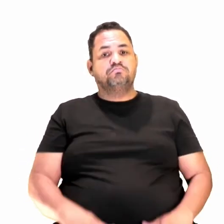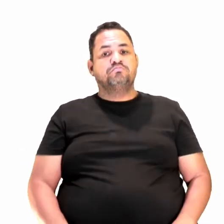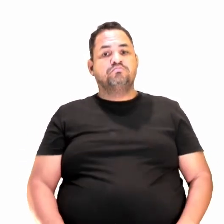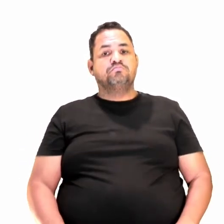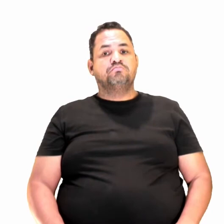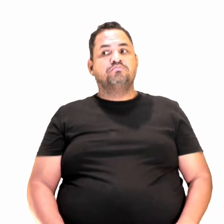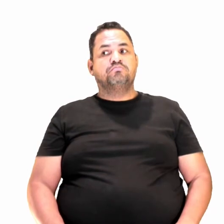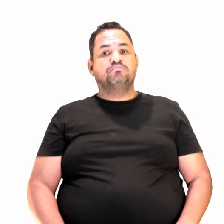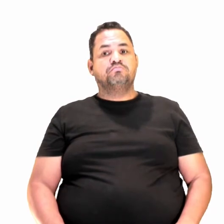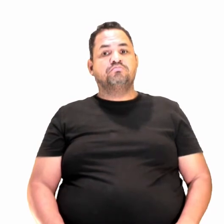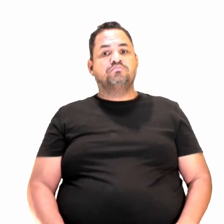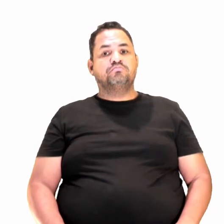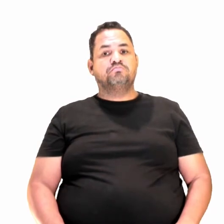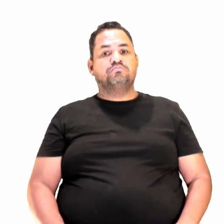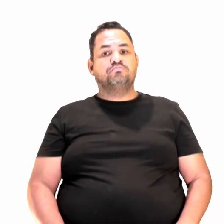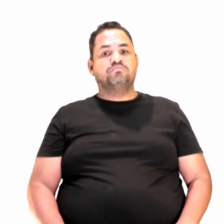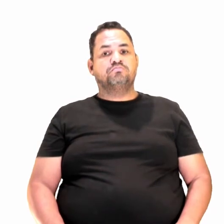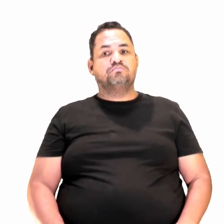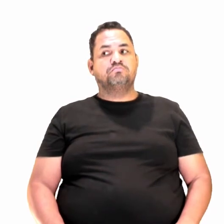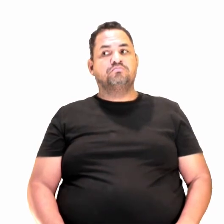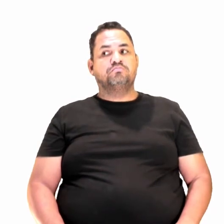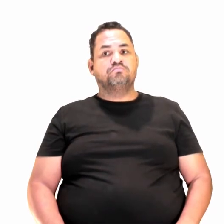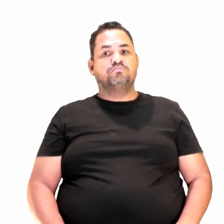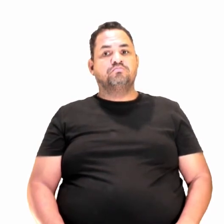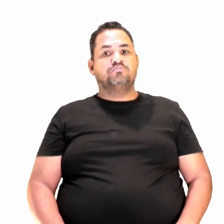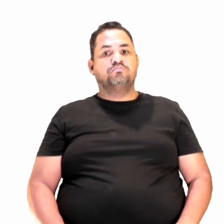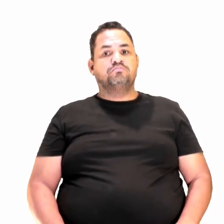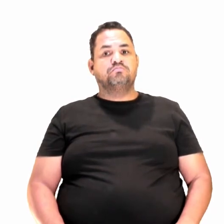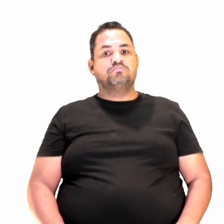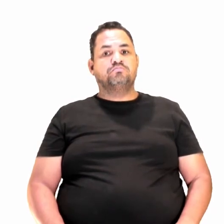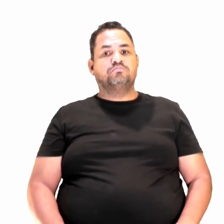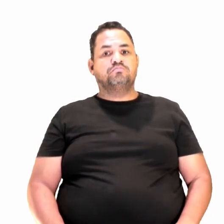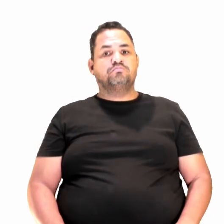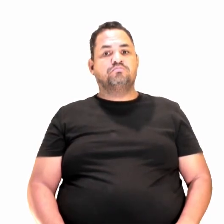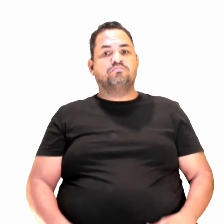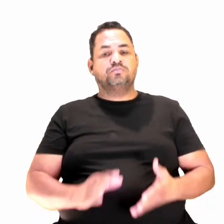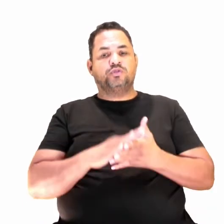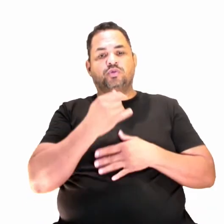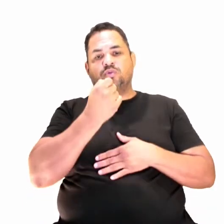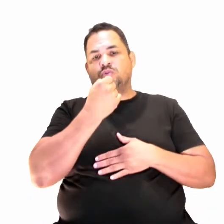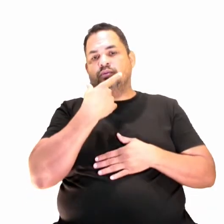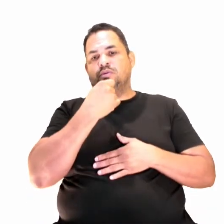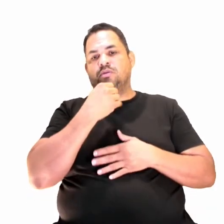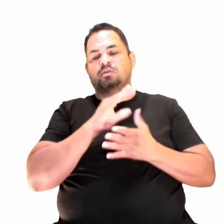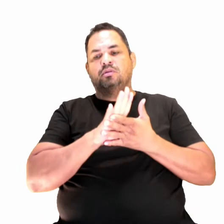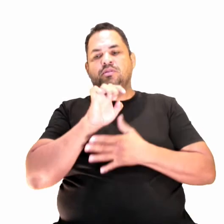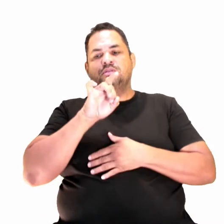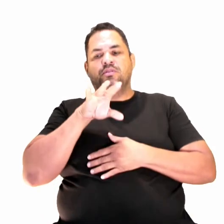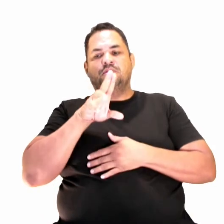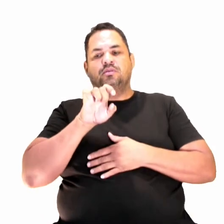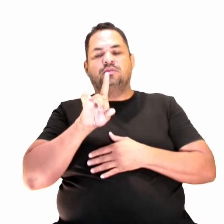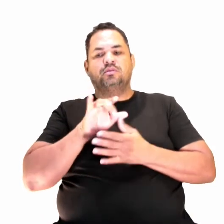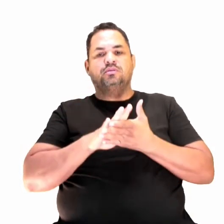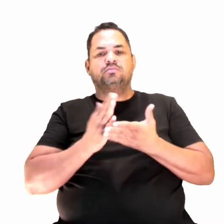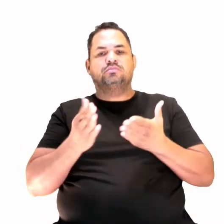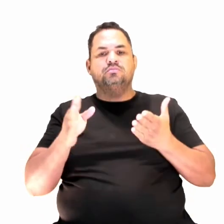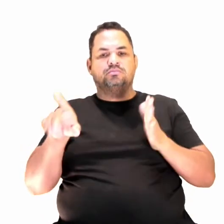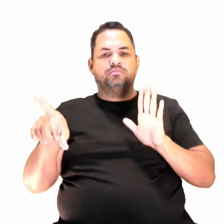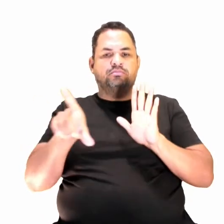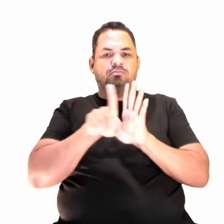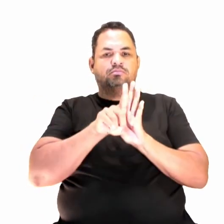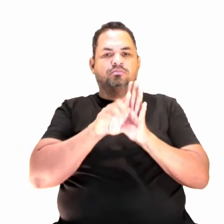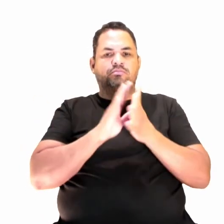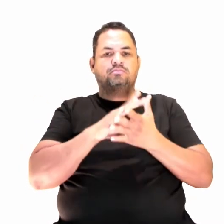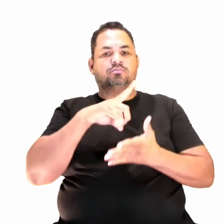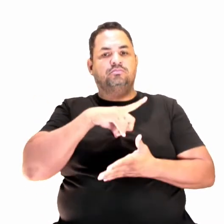uma prescription dos esteroides para legalmente estar